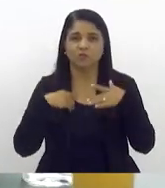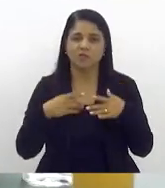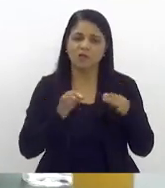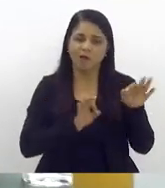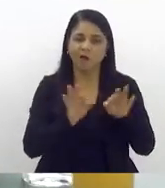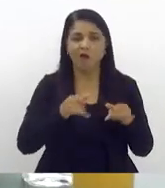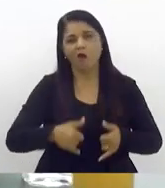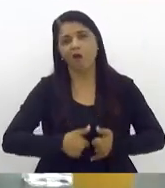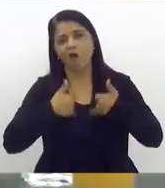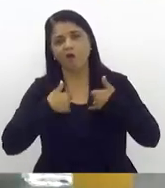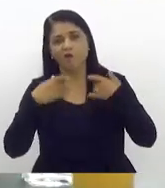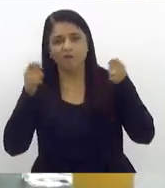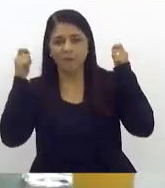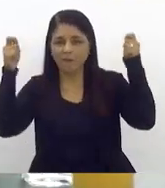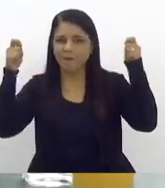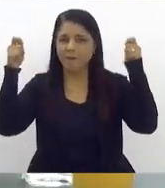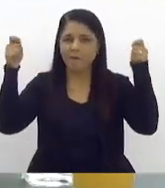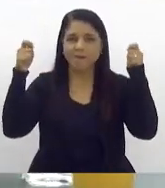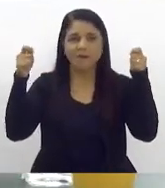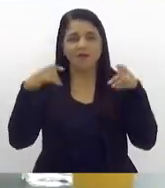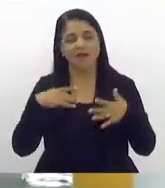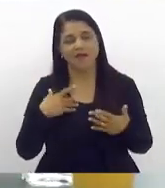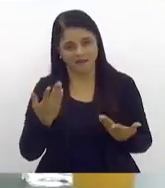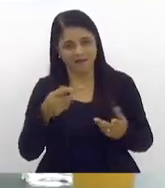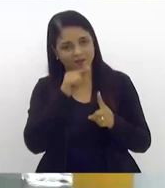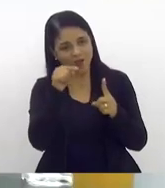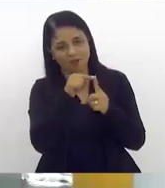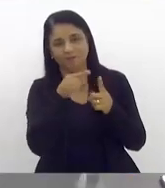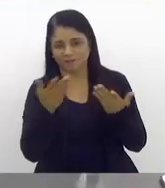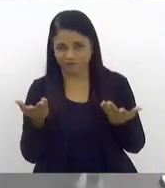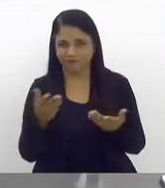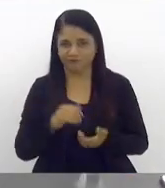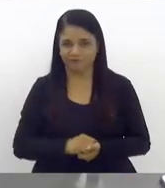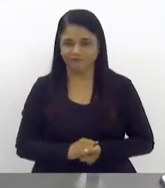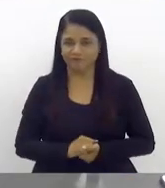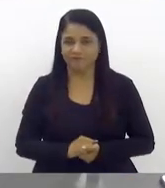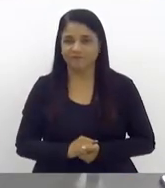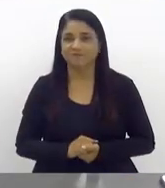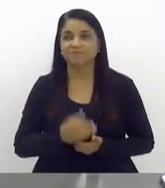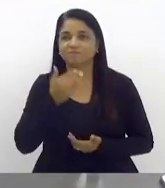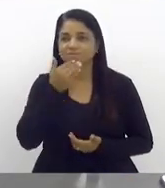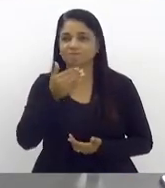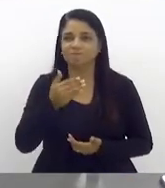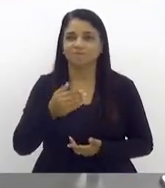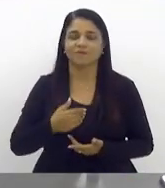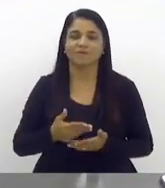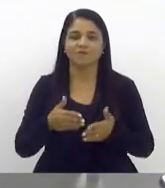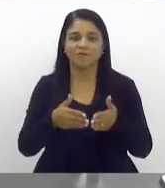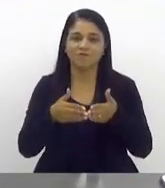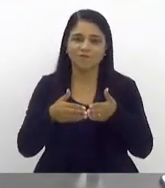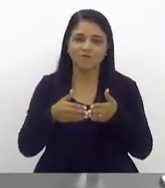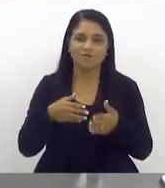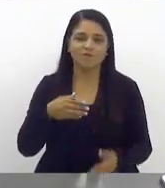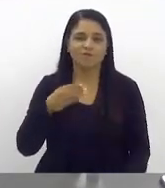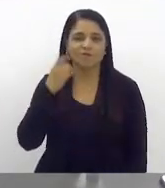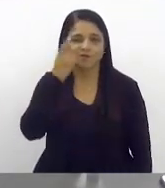com a bateria. Essa é a nossa maior intenção. Eu queria só pedir um favor ao deputado Carlinho do